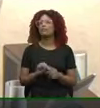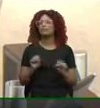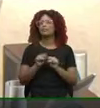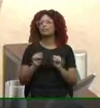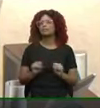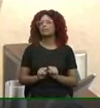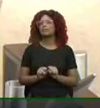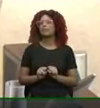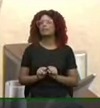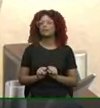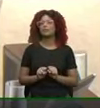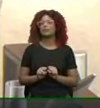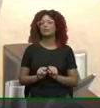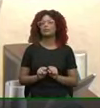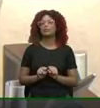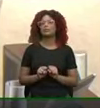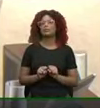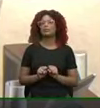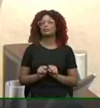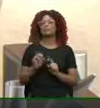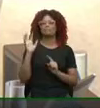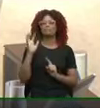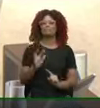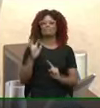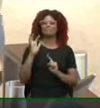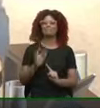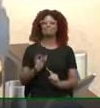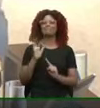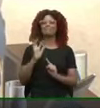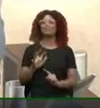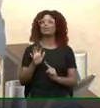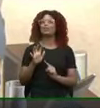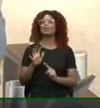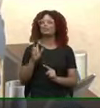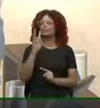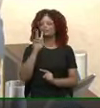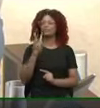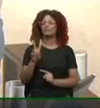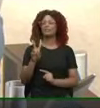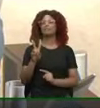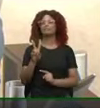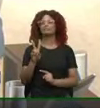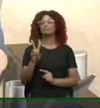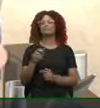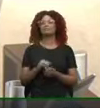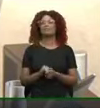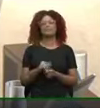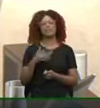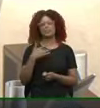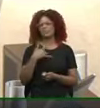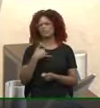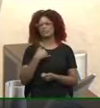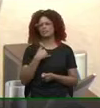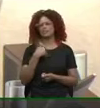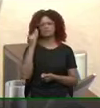sistema, ele corrompe, ele influencia e as pessoas passam a enxergar. Por isso que eu digo, eu não acredito mais. Eu